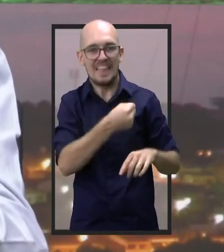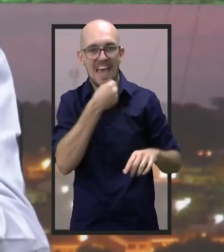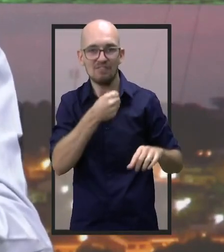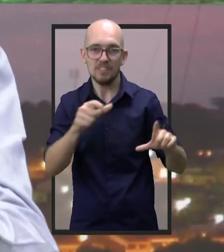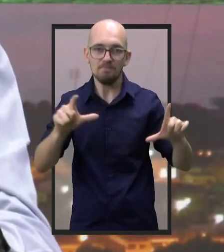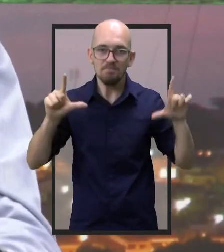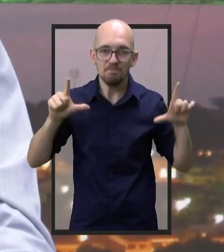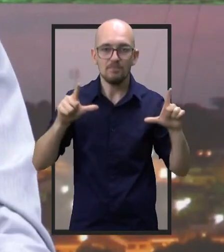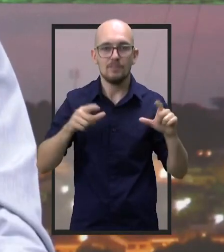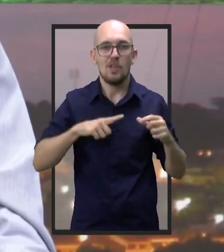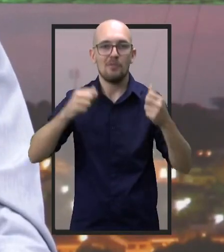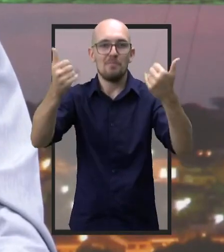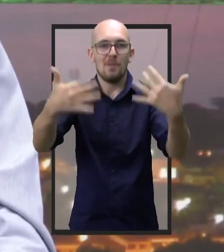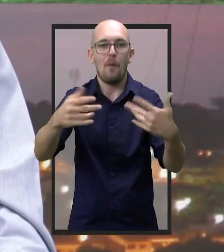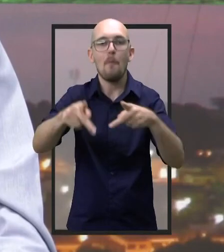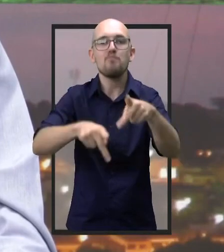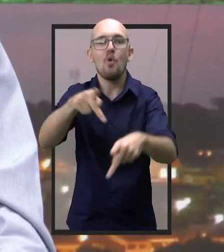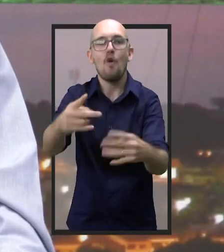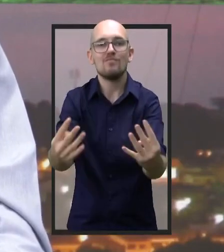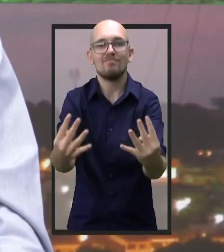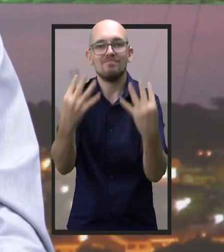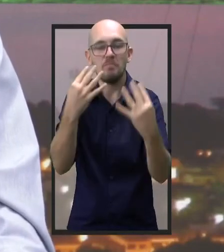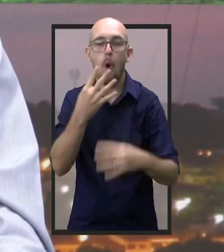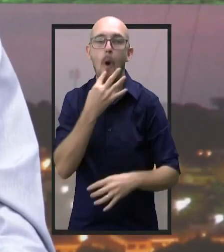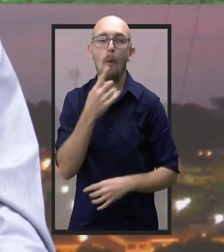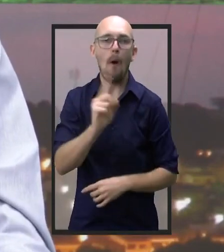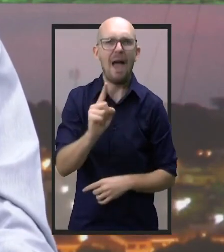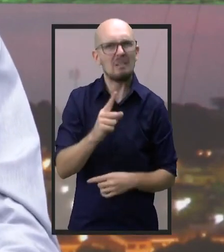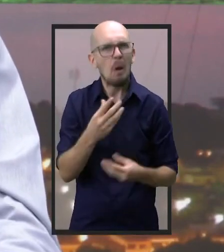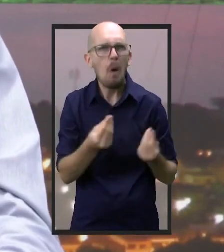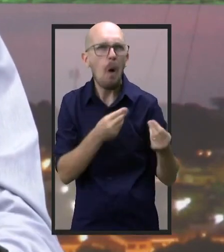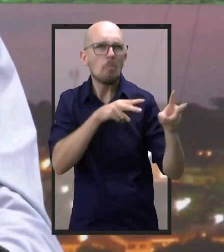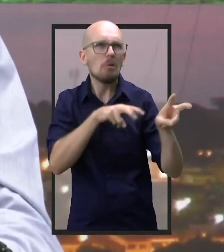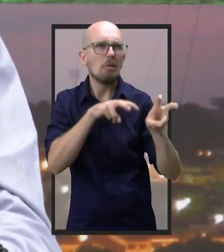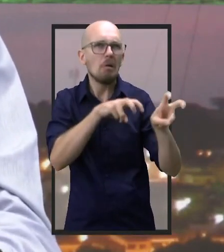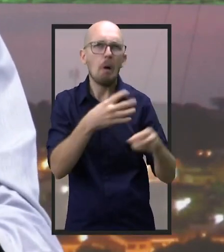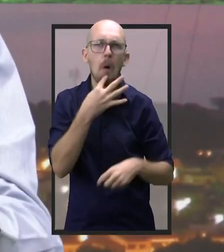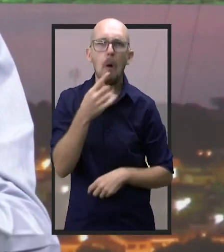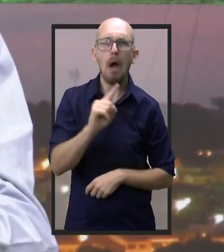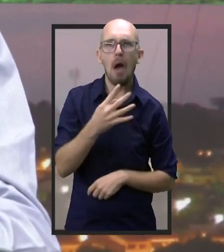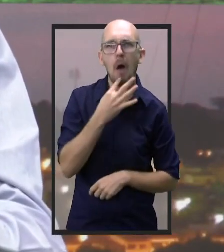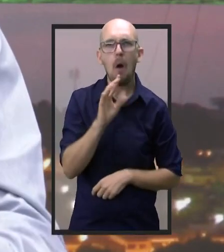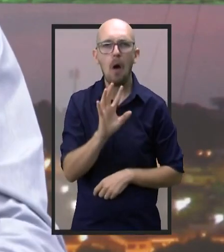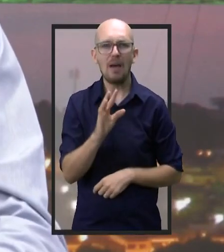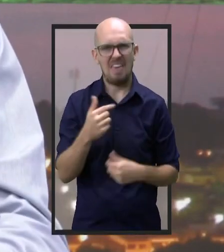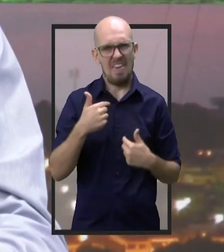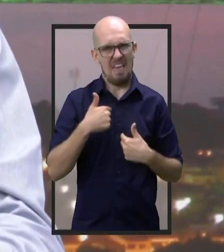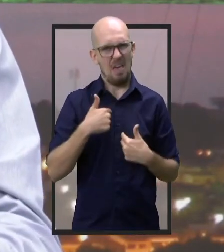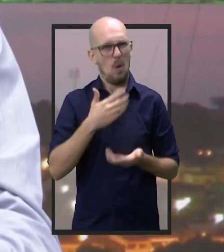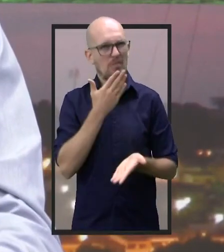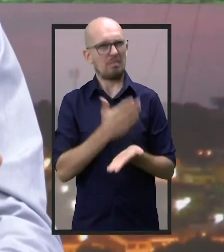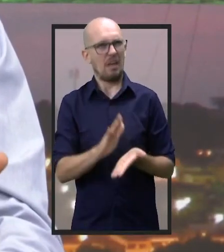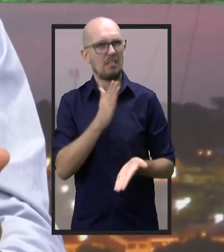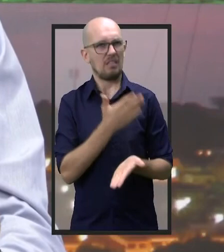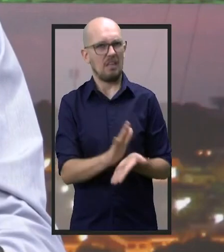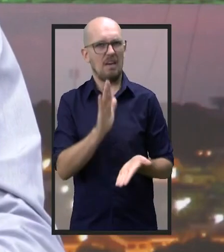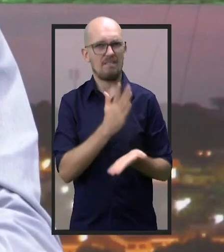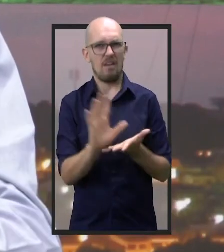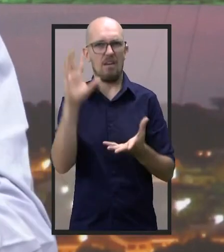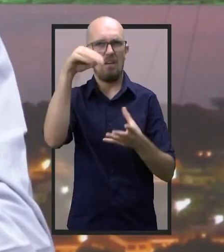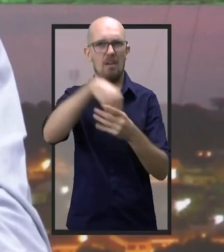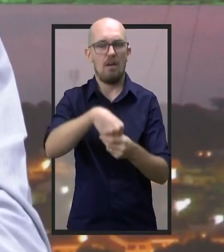área urbana, não conhece o contexto, que você pode estar se perguntando o que tem a ver eu, munícipe, com esse